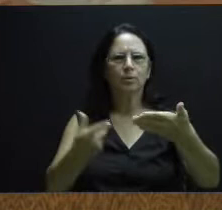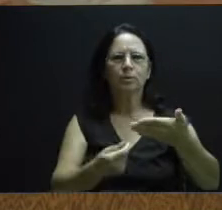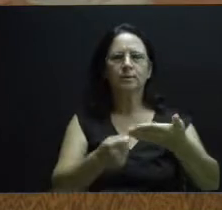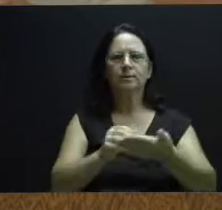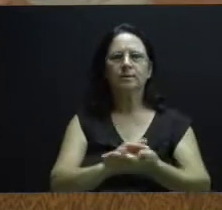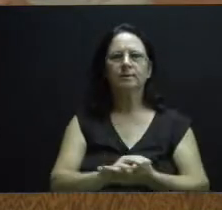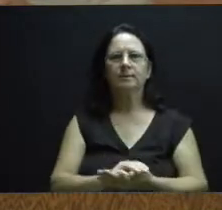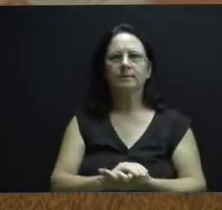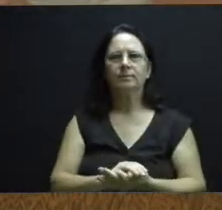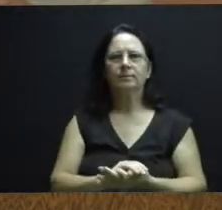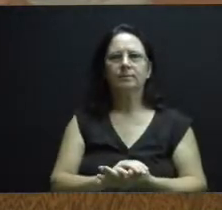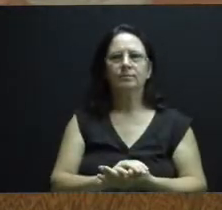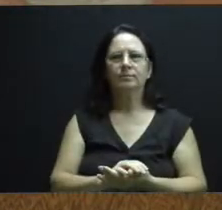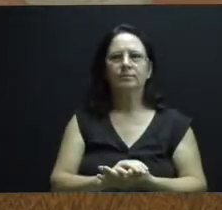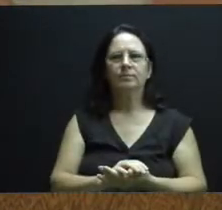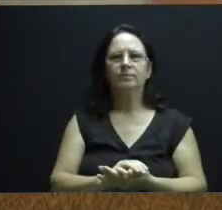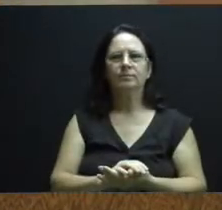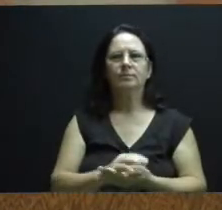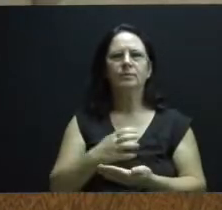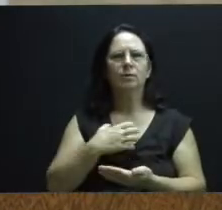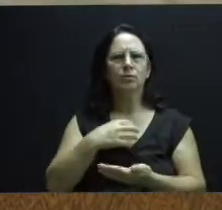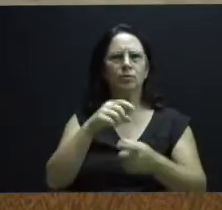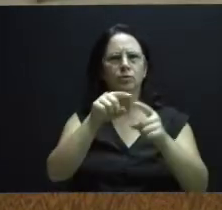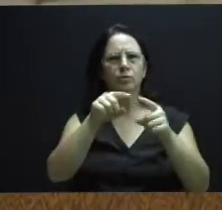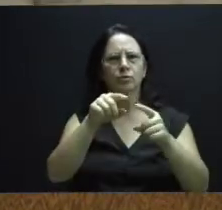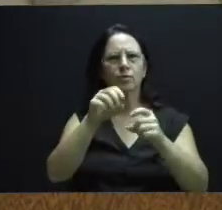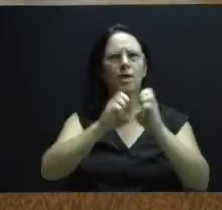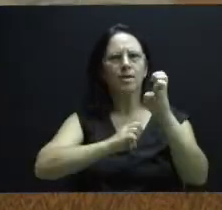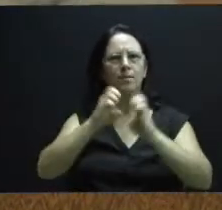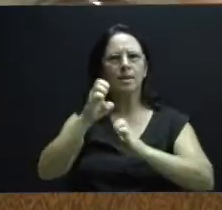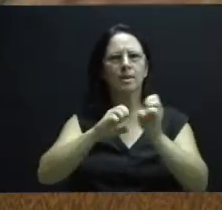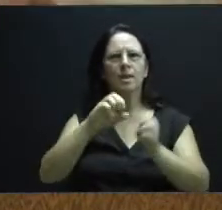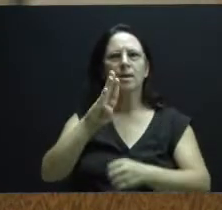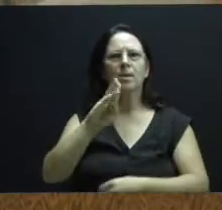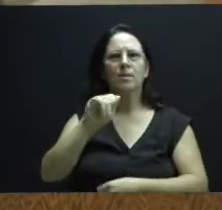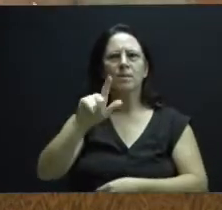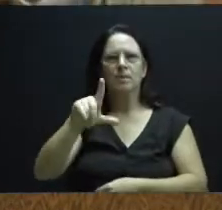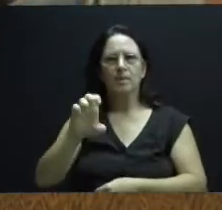condições que encontra se a empresa birin